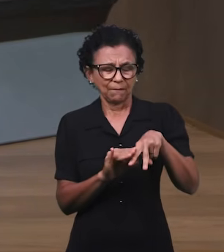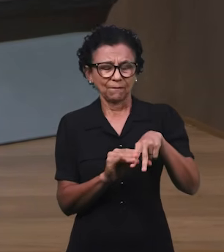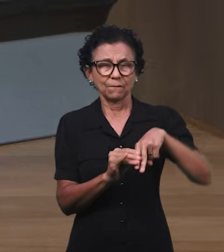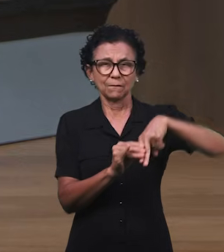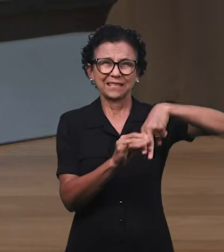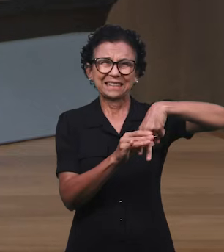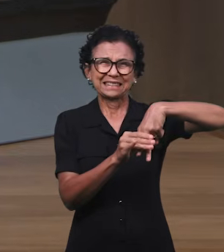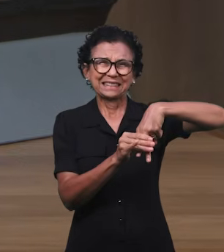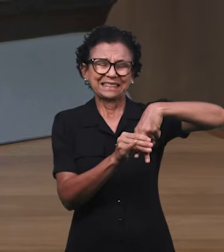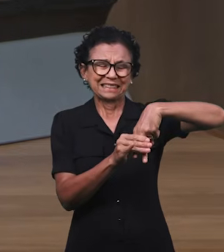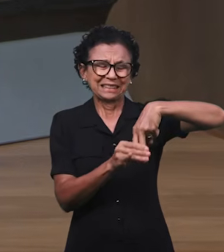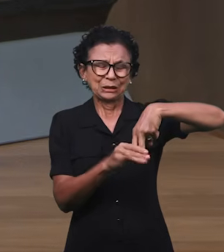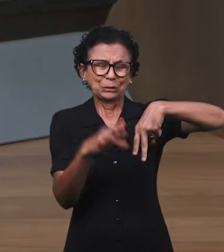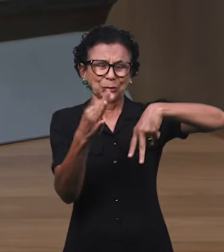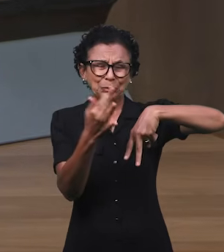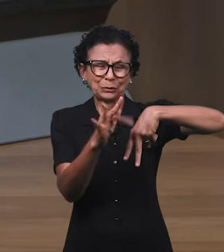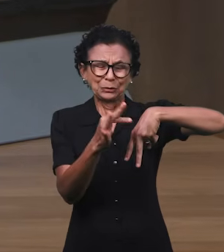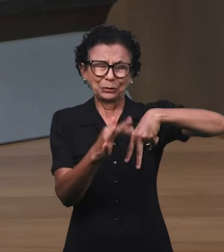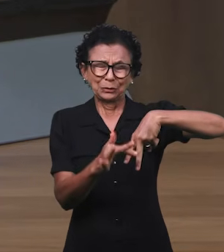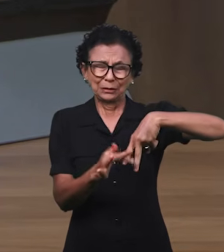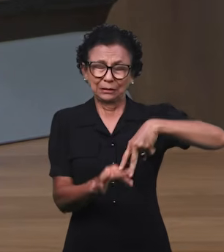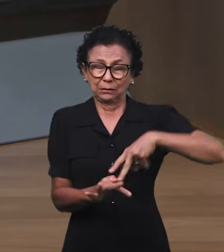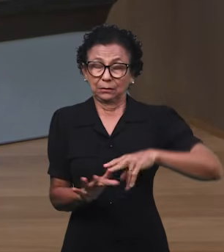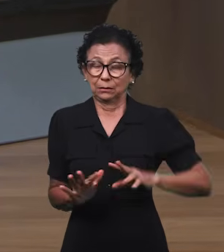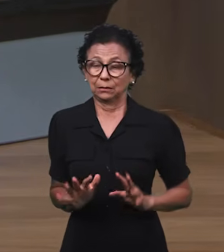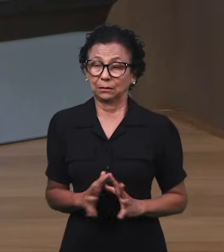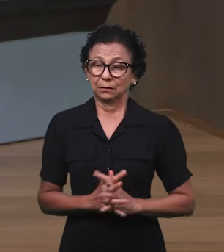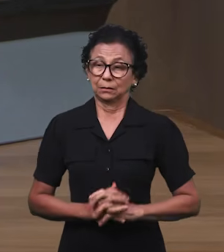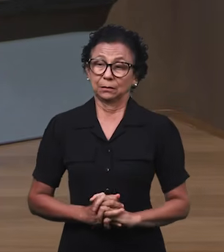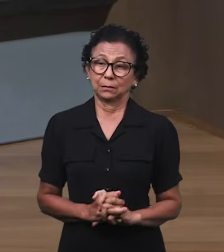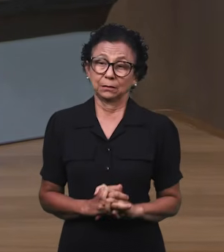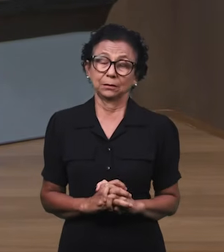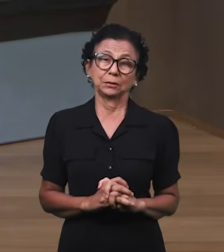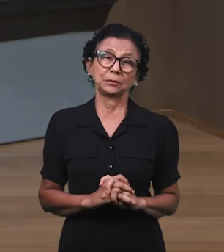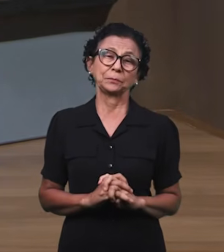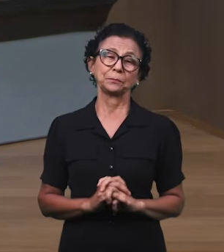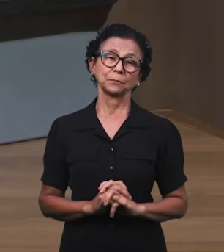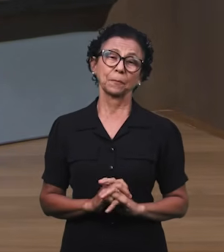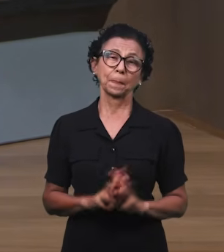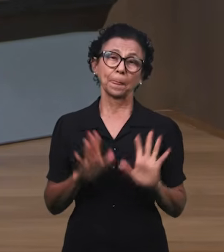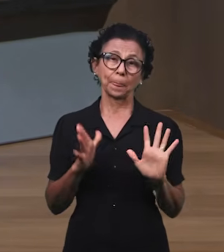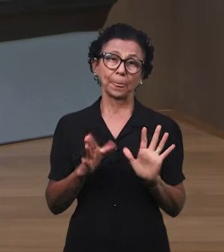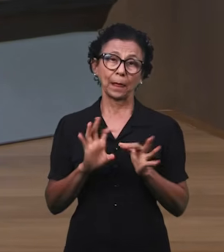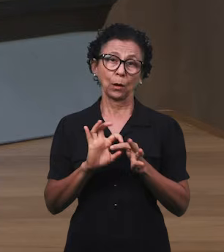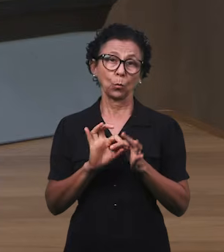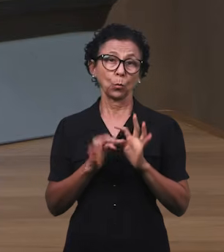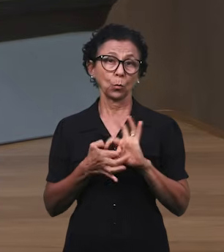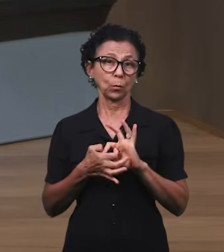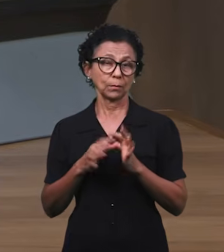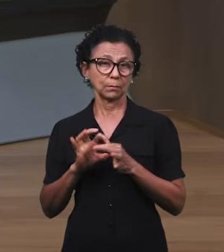né, é um contexto, né, e não é segmentado. Então, você que está